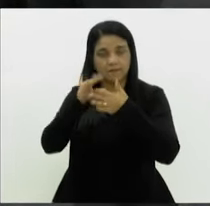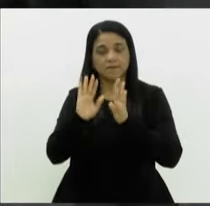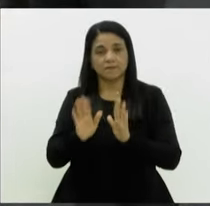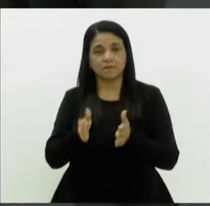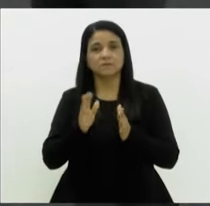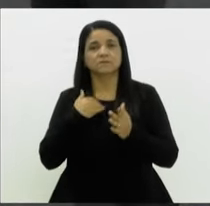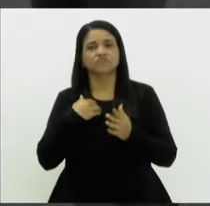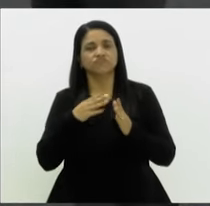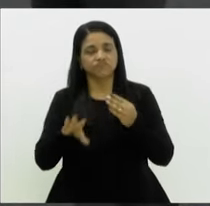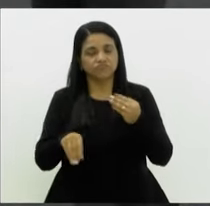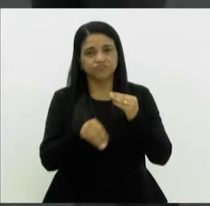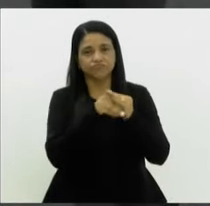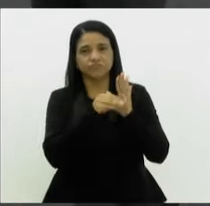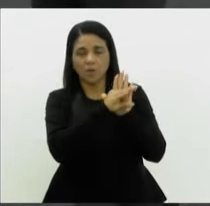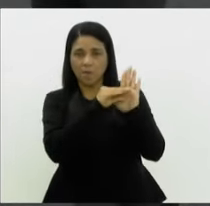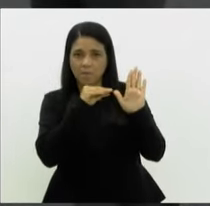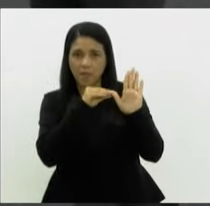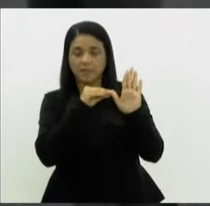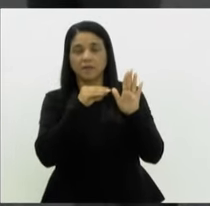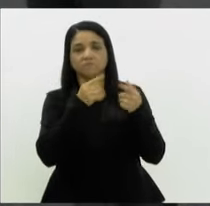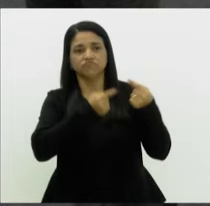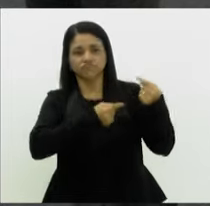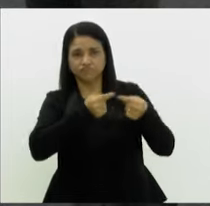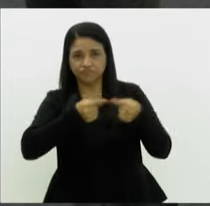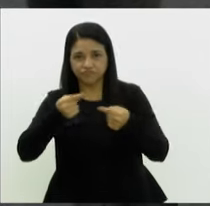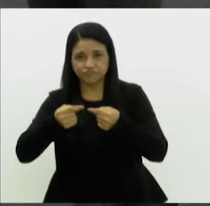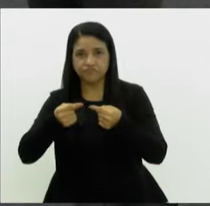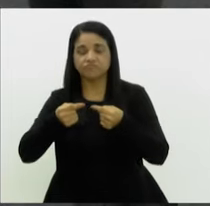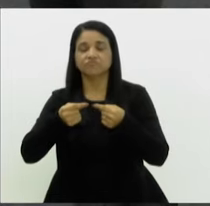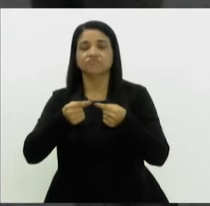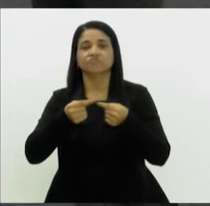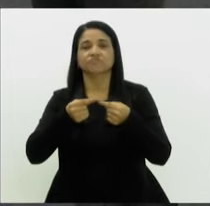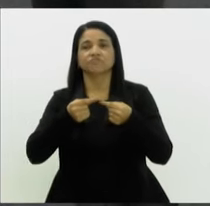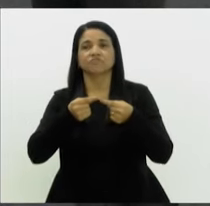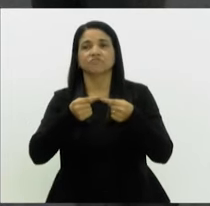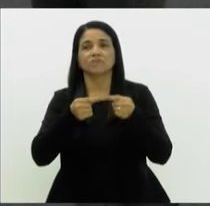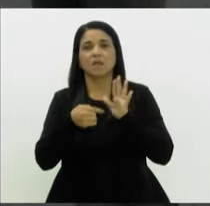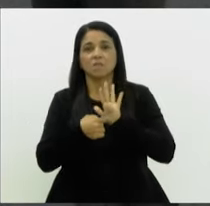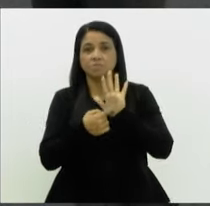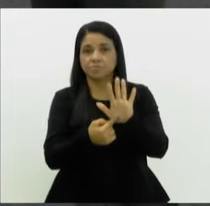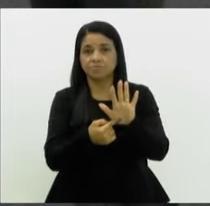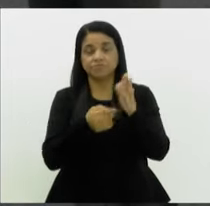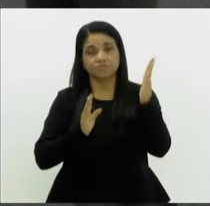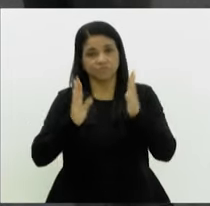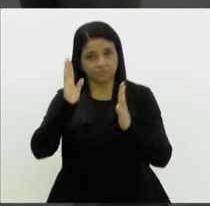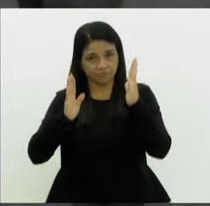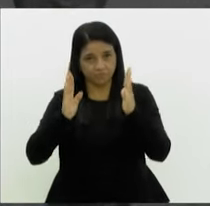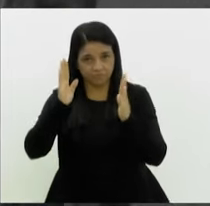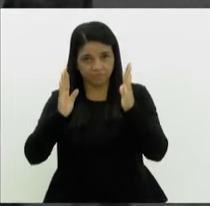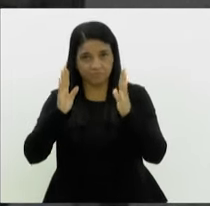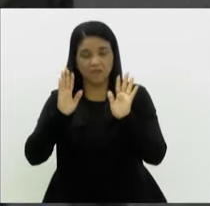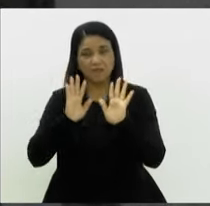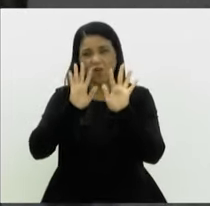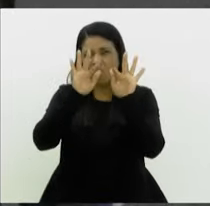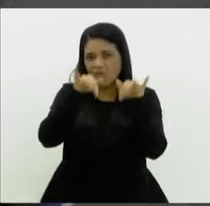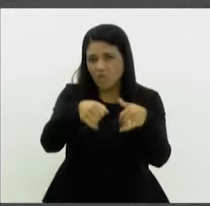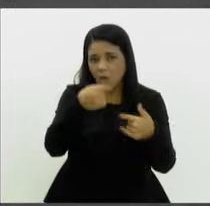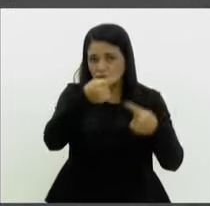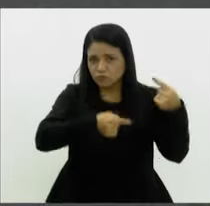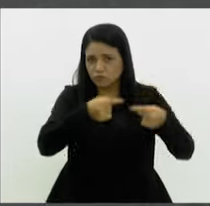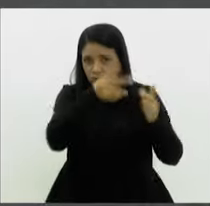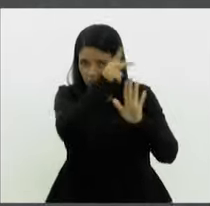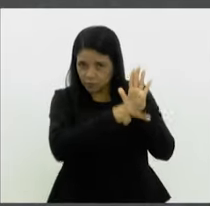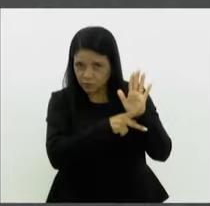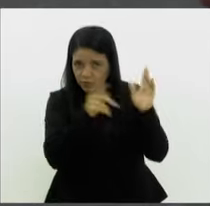ainda uma emenda, fruto dessa discussão. Queria pedir a Vossa Excelência se o período para apresentação das emendas poderia ser até o final da discussão do